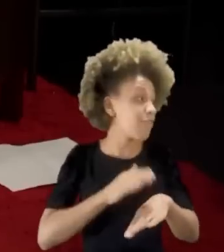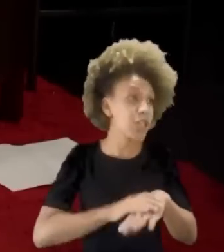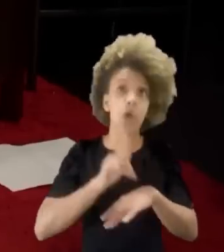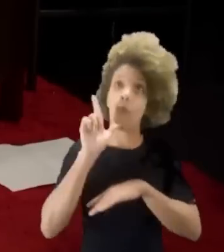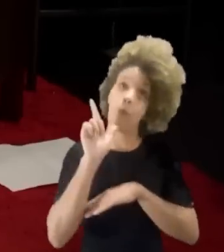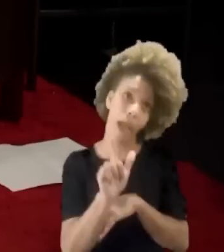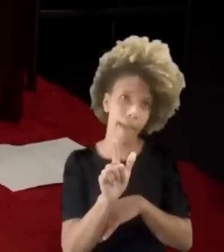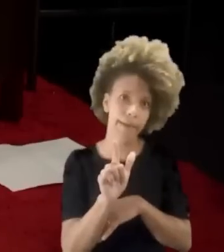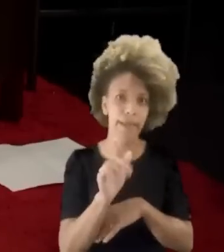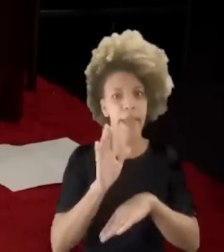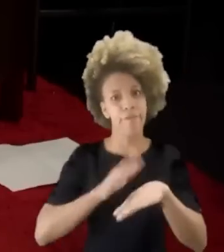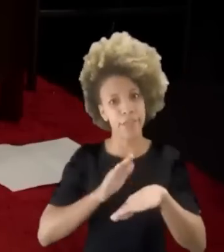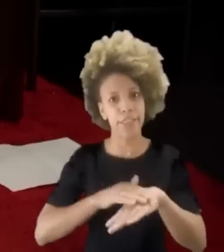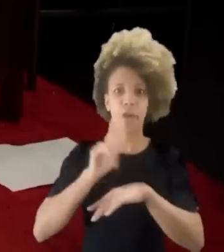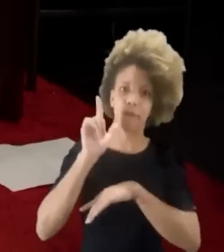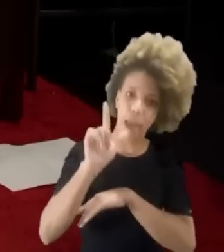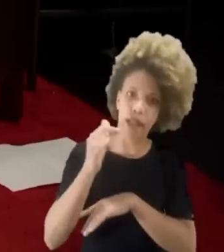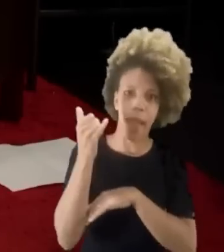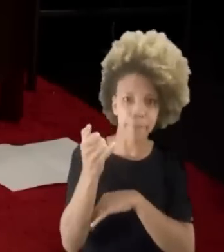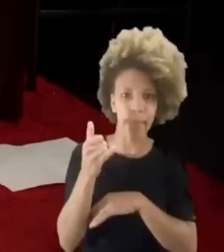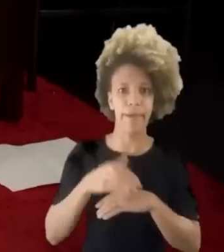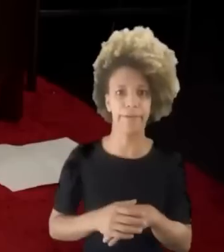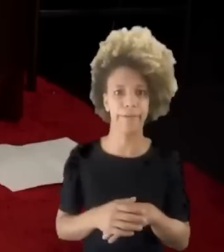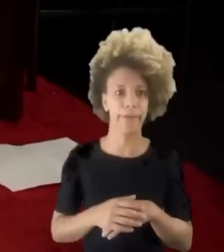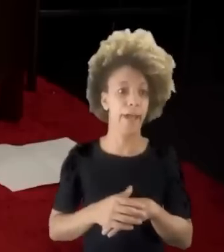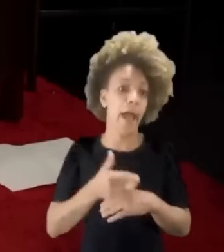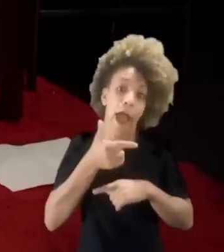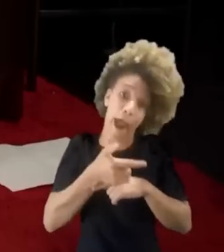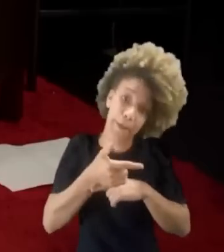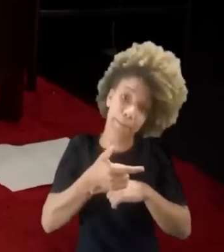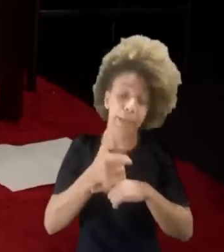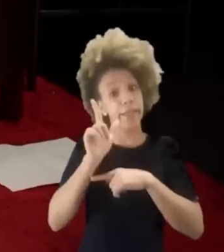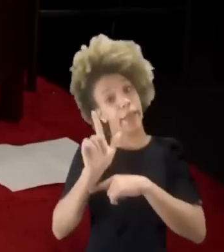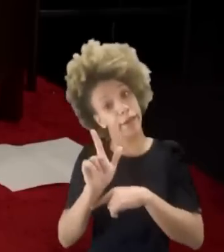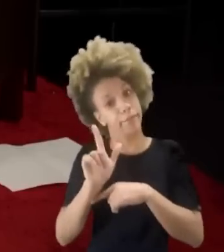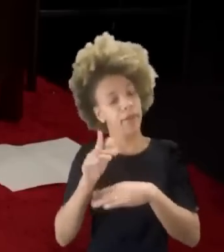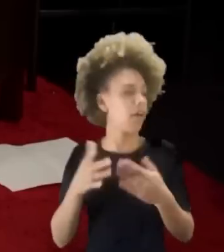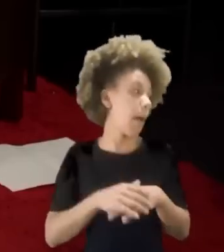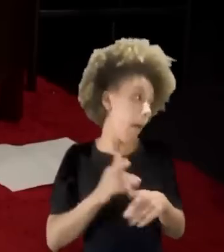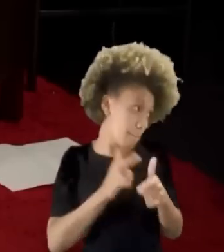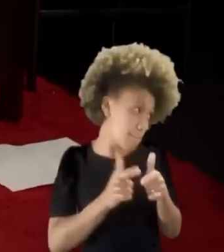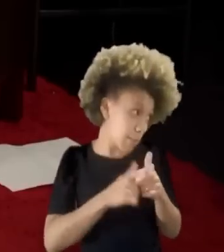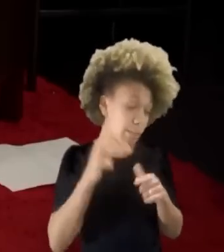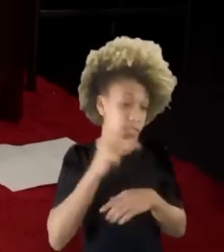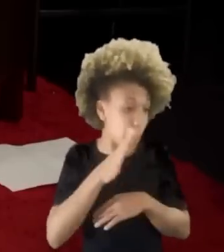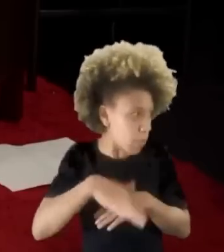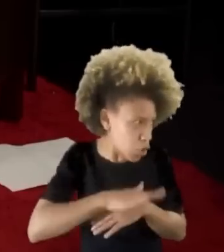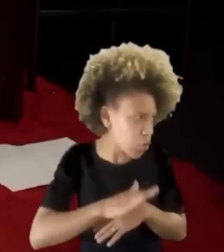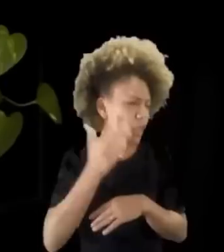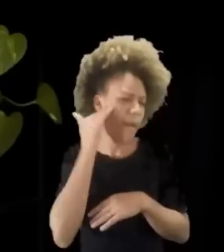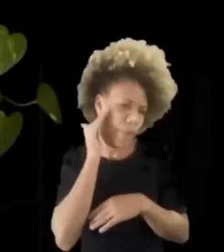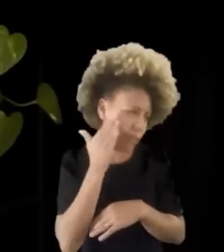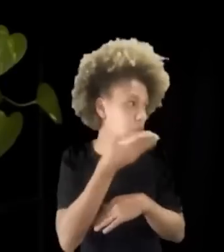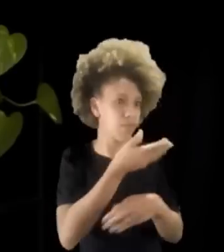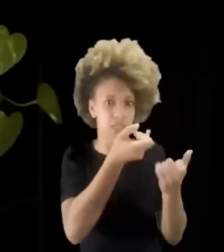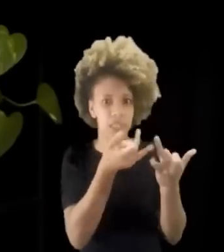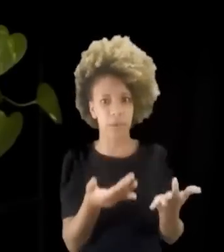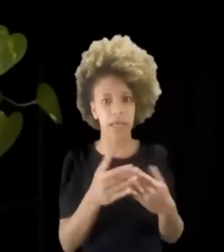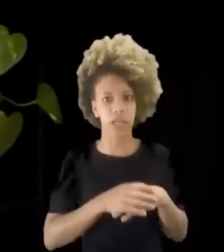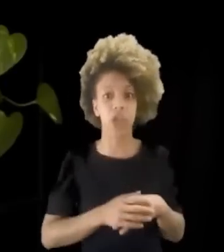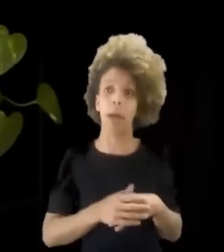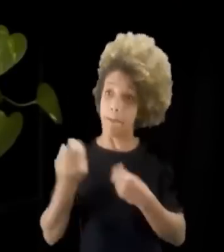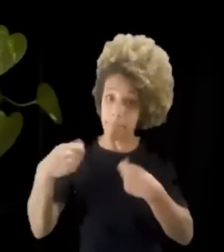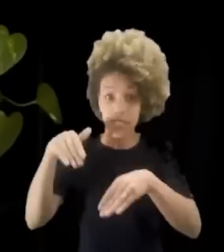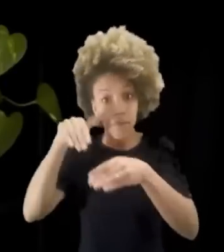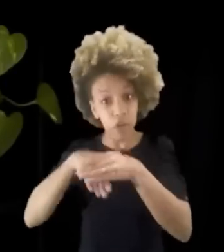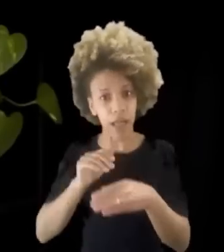da cercado é fazer o l fazer a arminha pra mim o problema dessa toda eu entendo o que ele quer dizer tipo assim